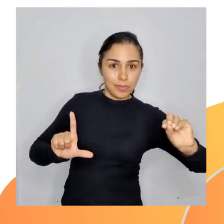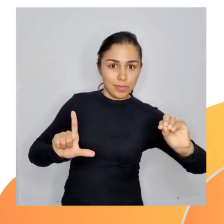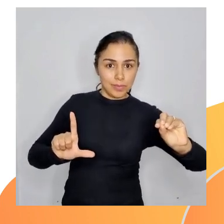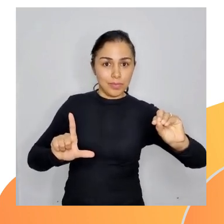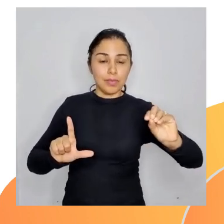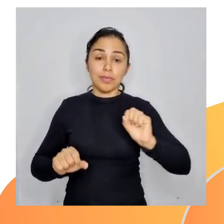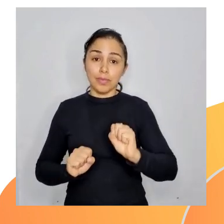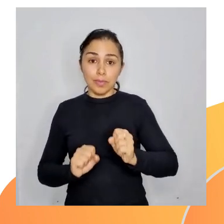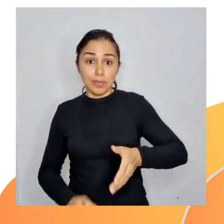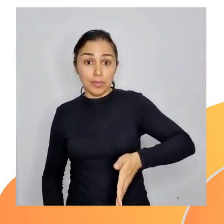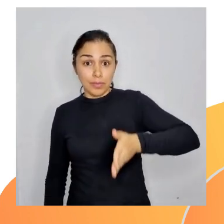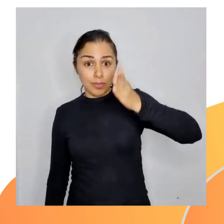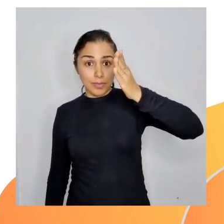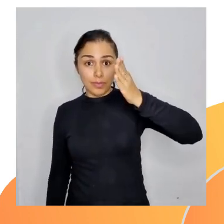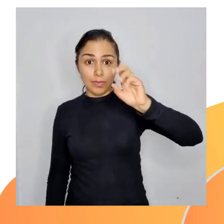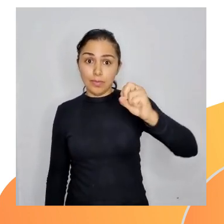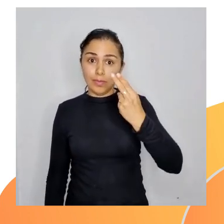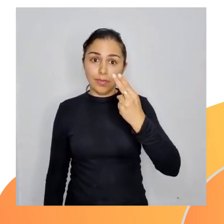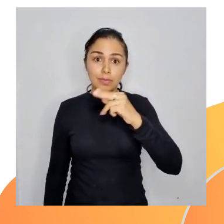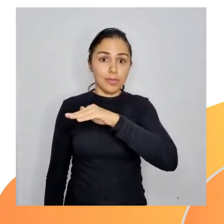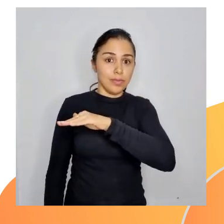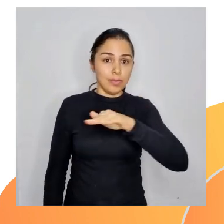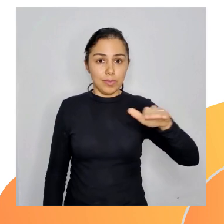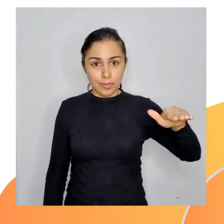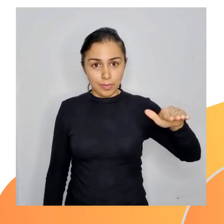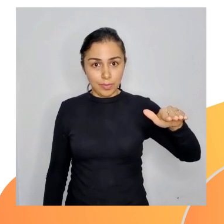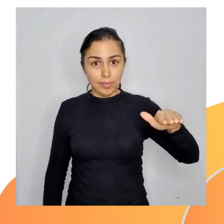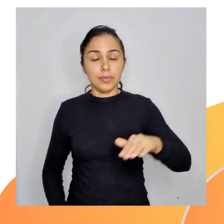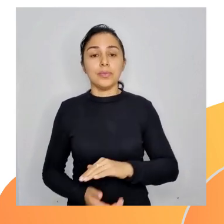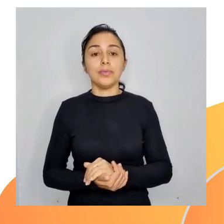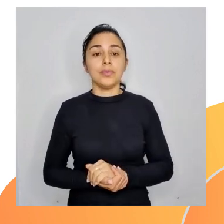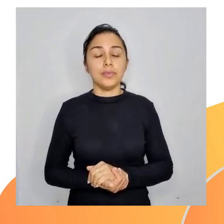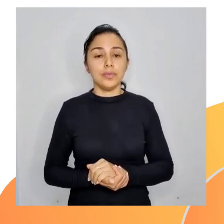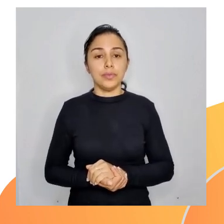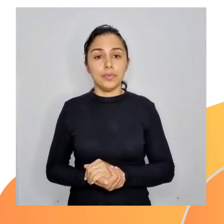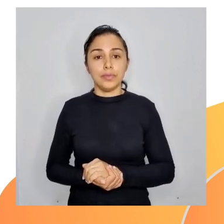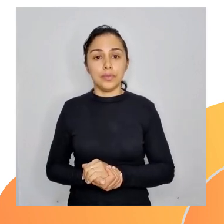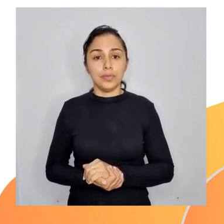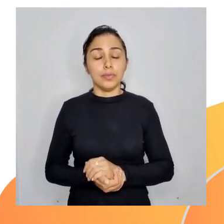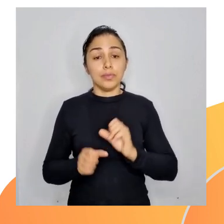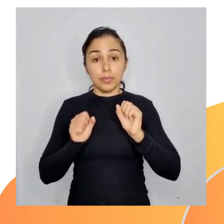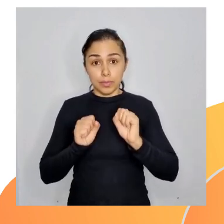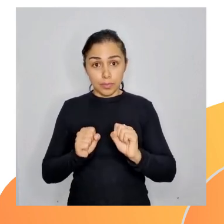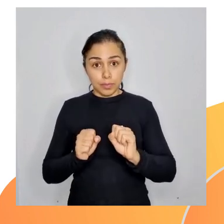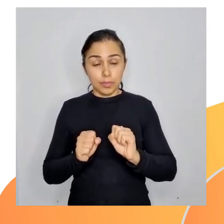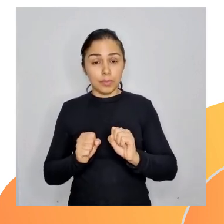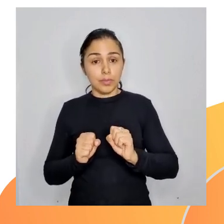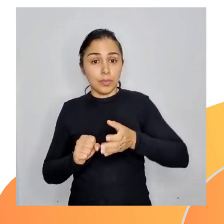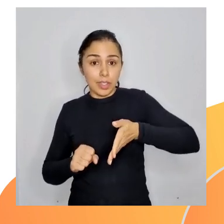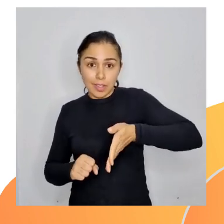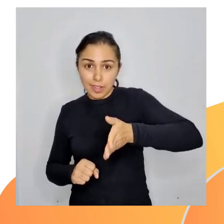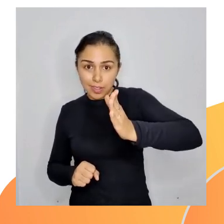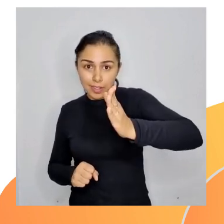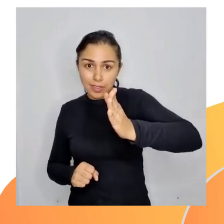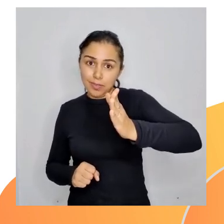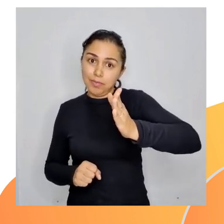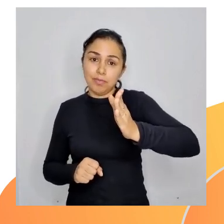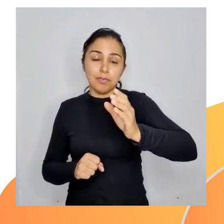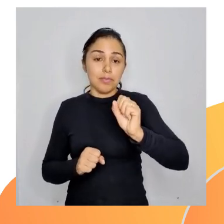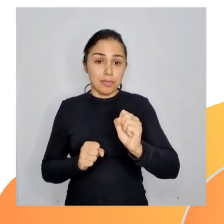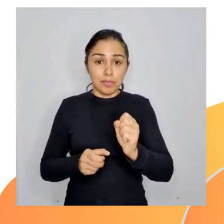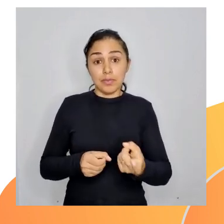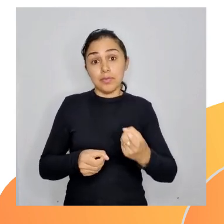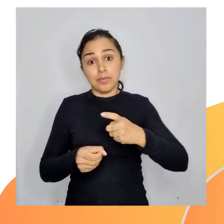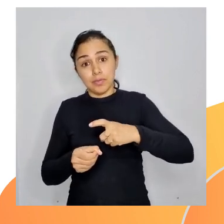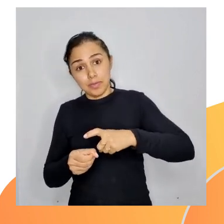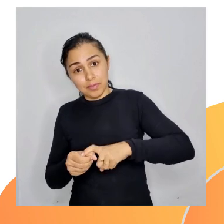pode retornar à sua posição de origem. Então ela pode, né, movimentar em linha reta, retornar na mesma